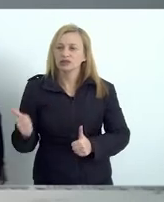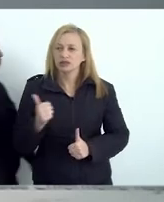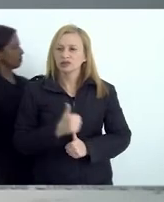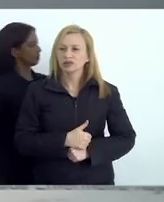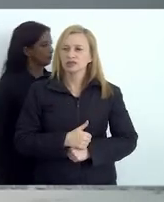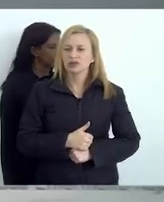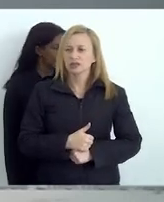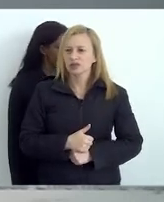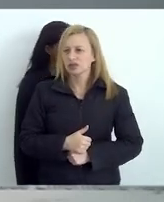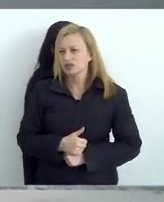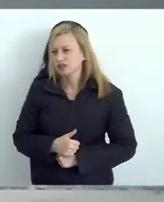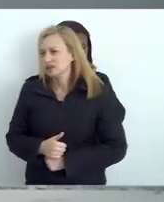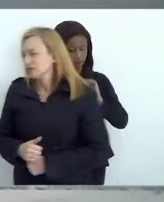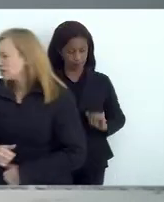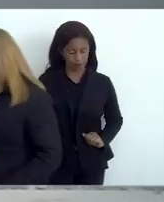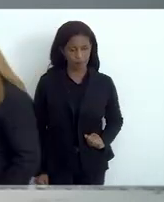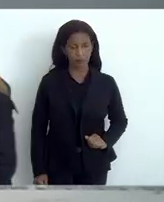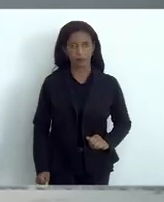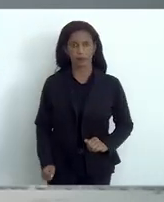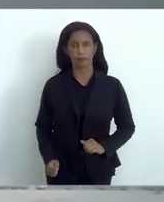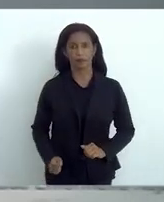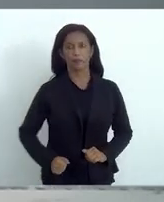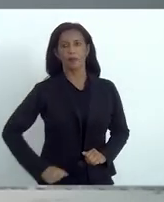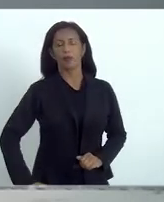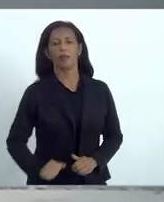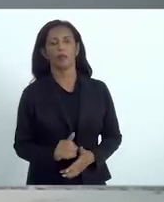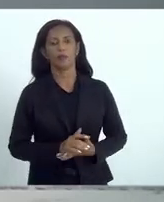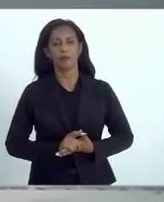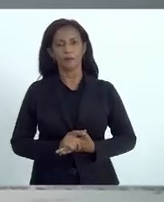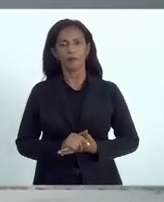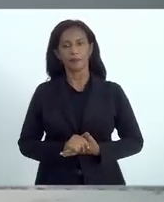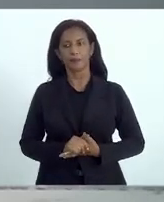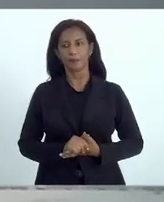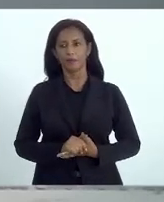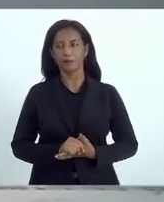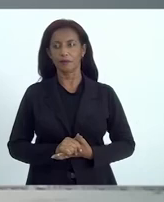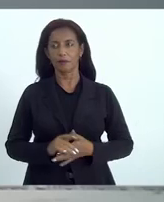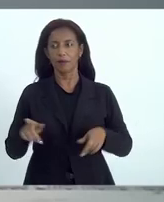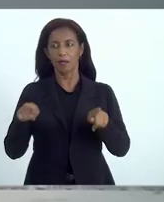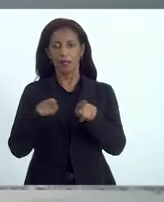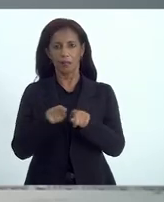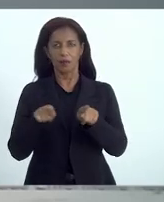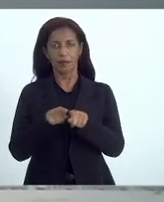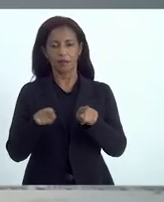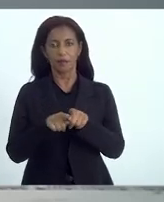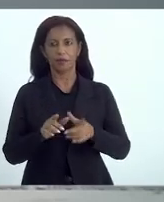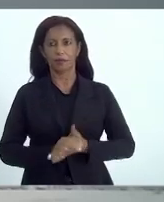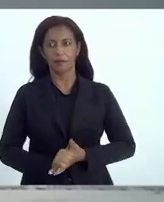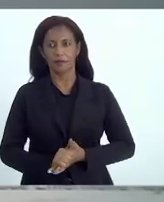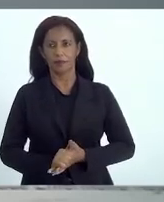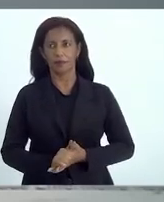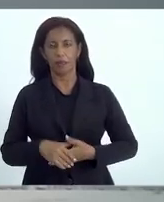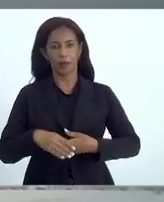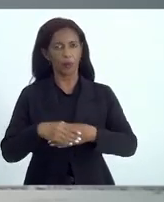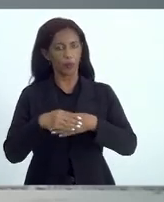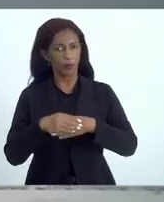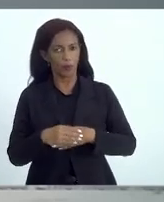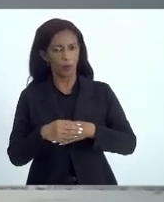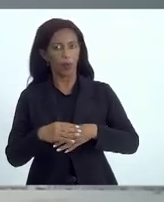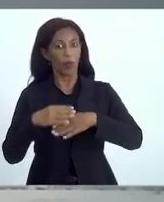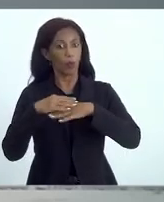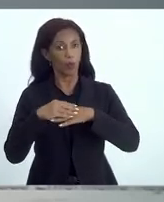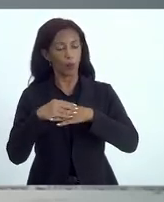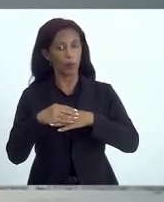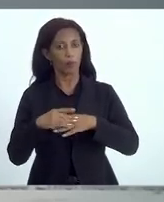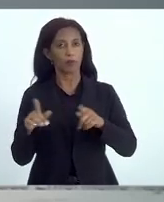secretário da subsecretária da casa civil é o texto Farias e também ao cumprimentar o